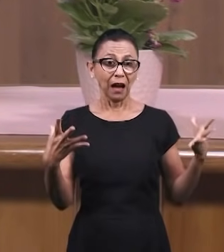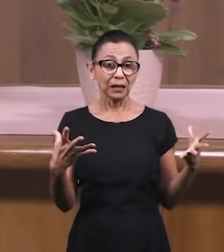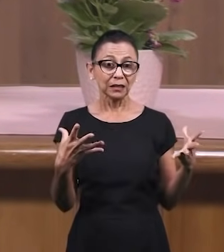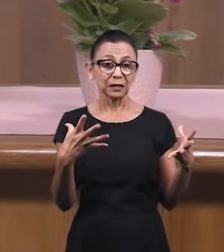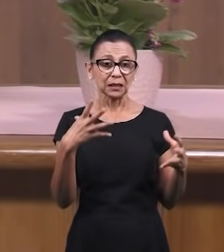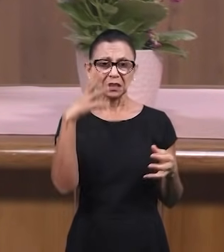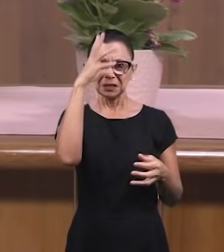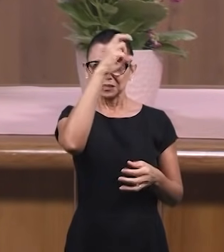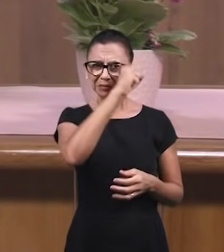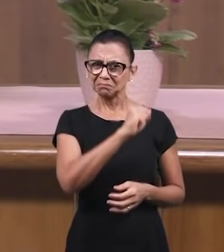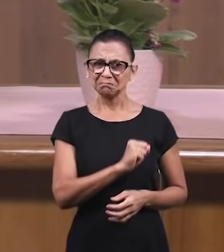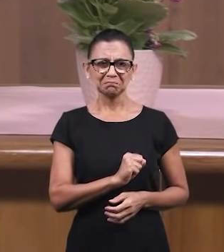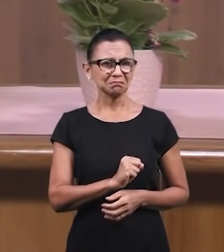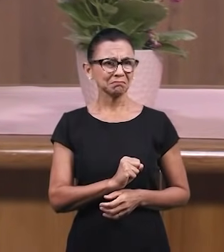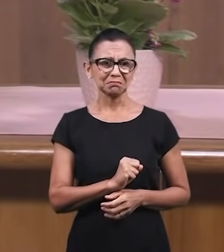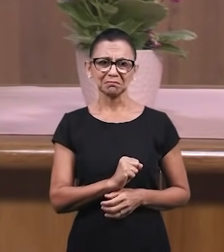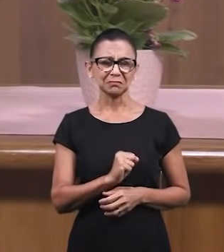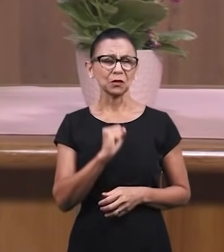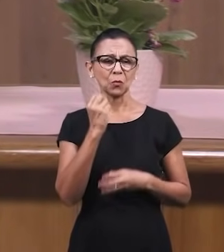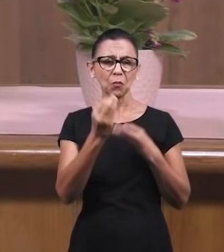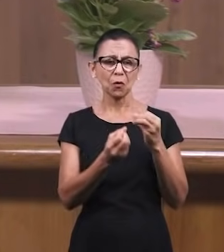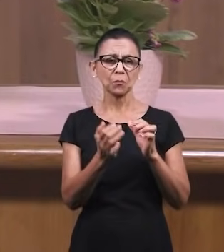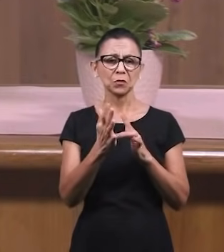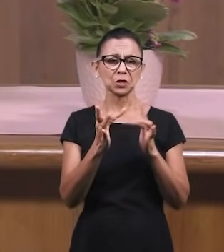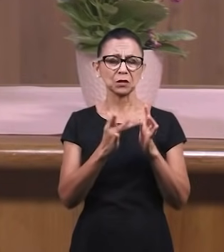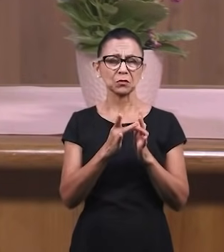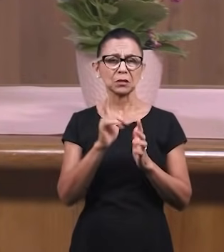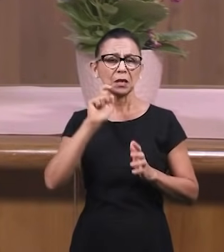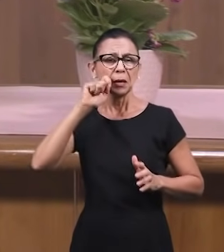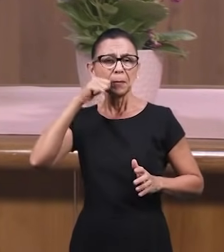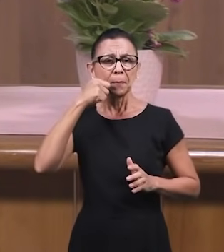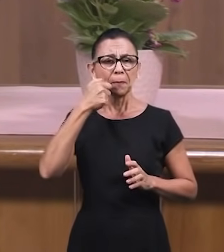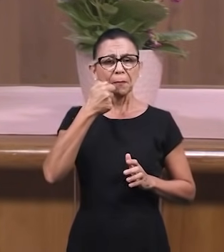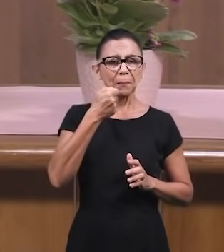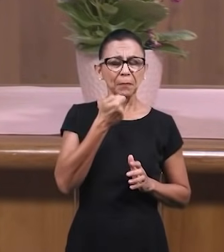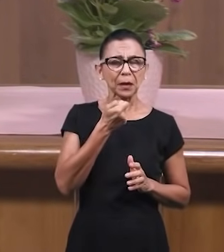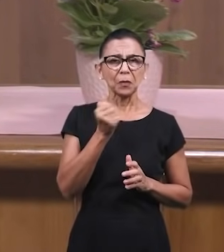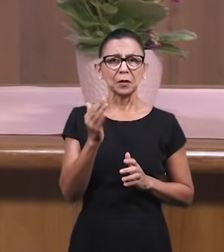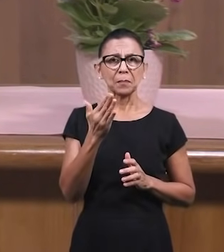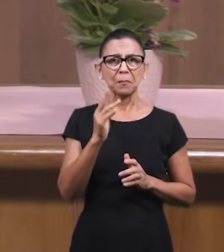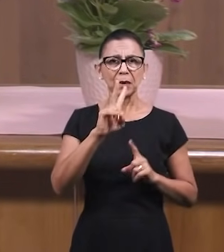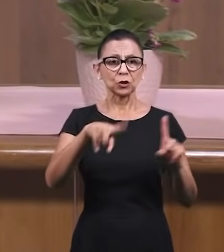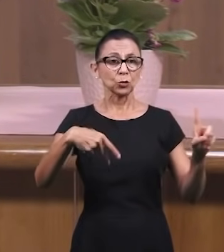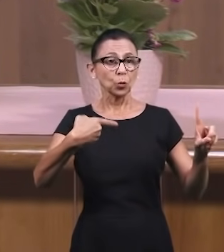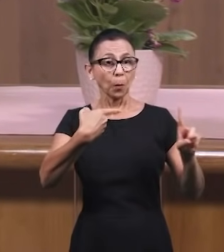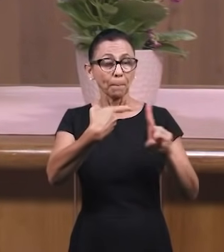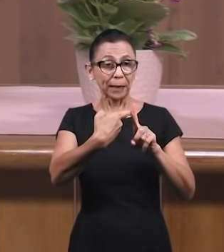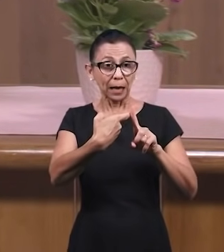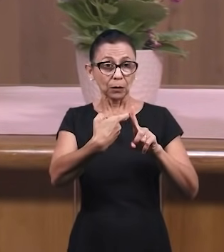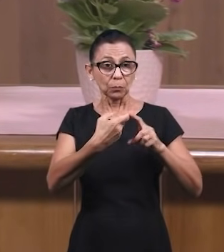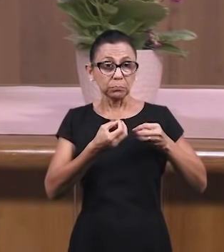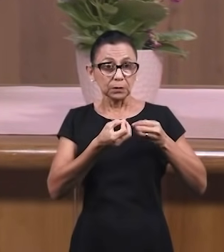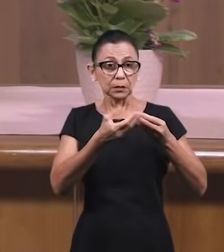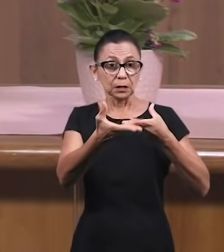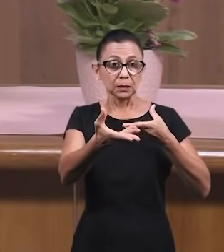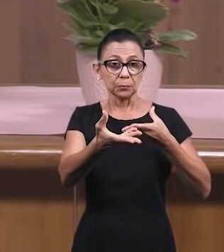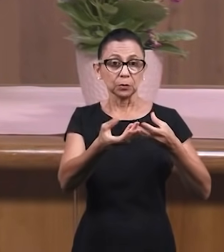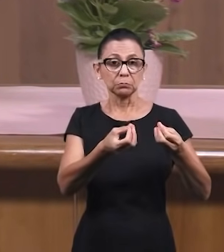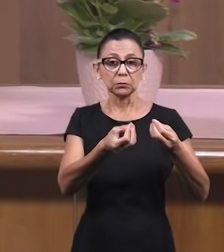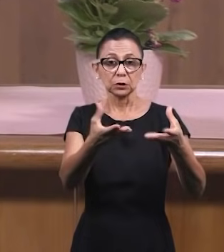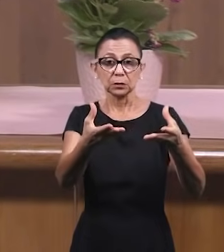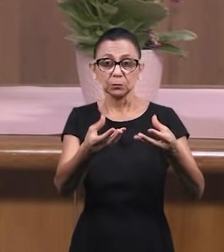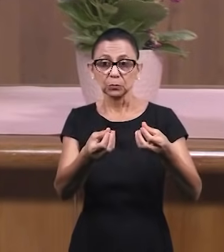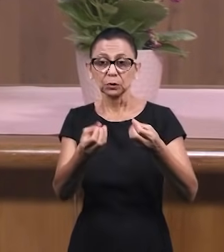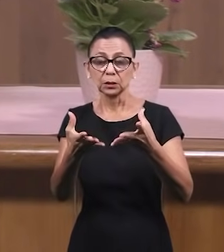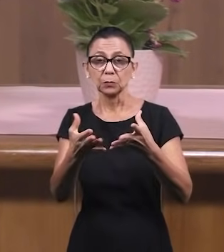pães. Isso está notoriamente colocado que eles não tinham entendido. Muitas das vezes a gente participa